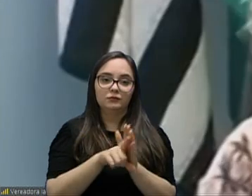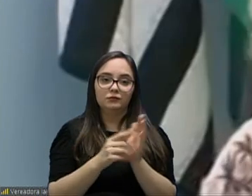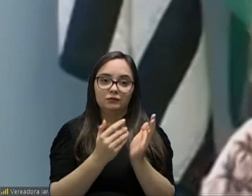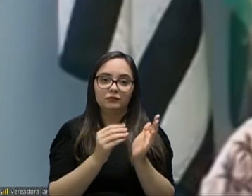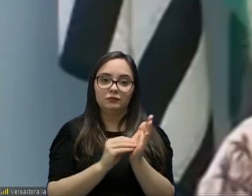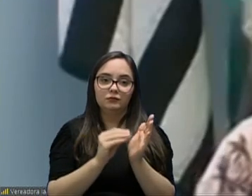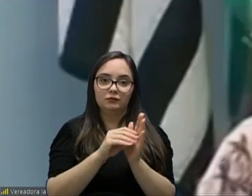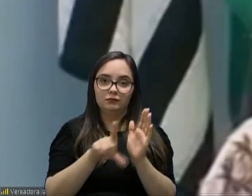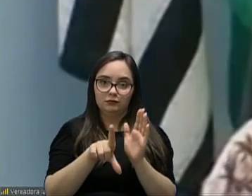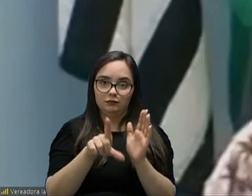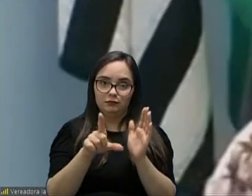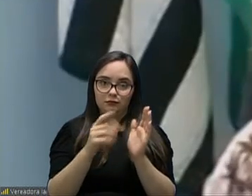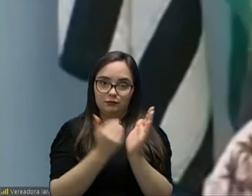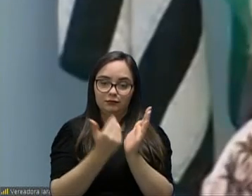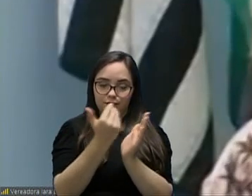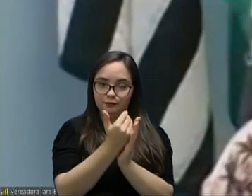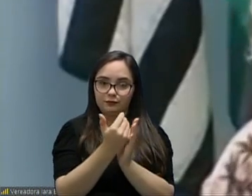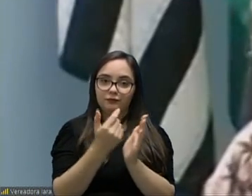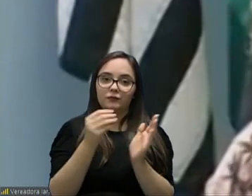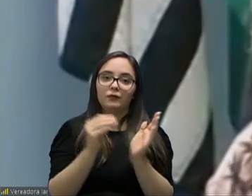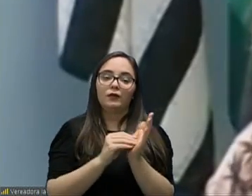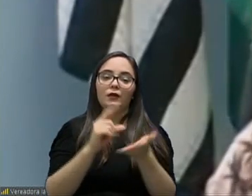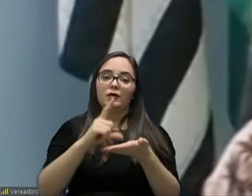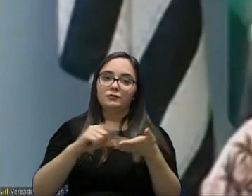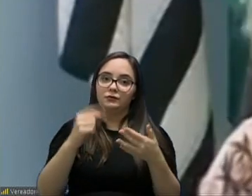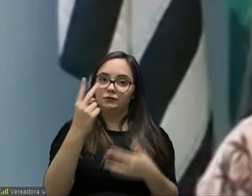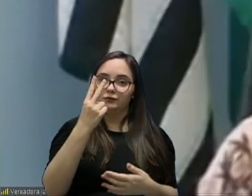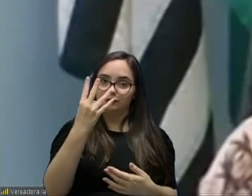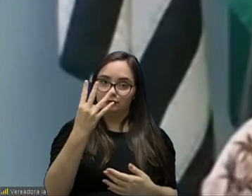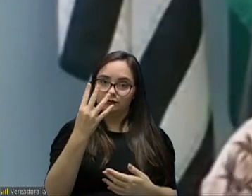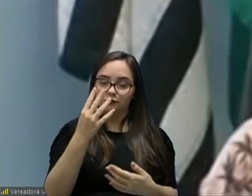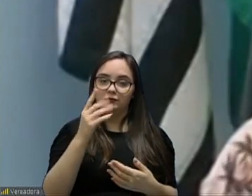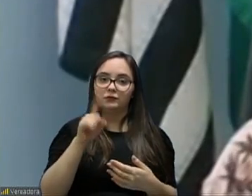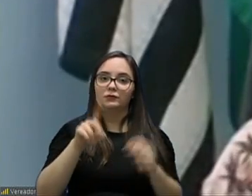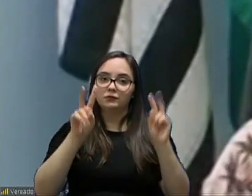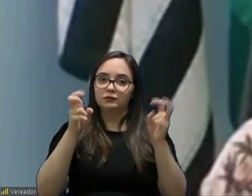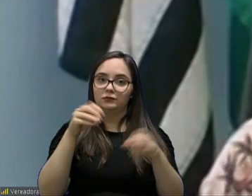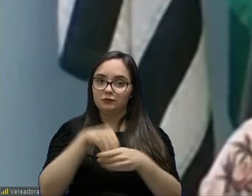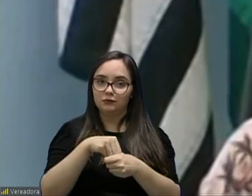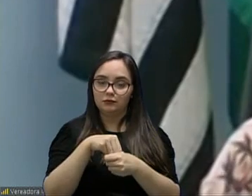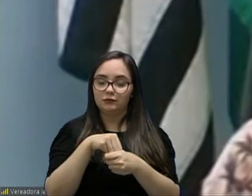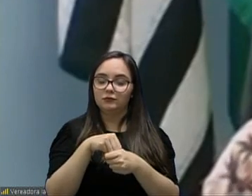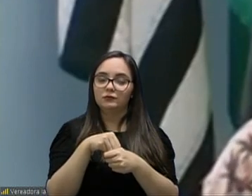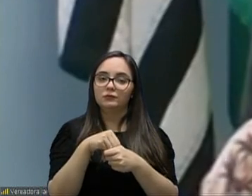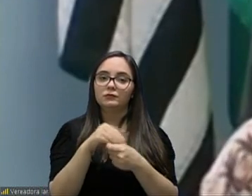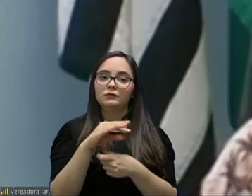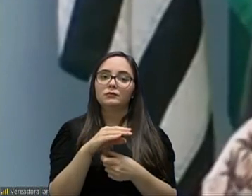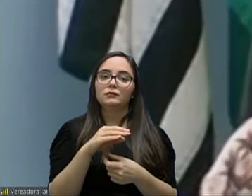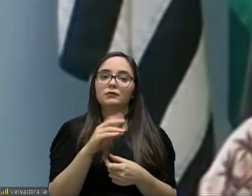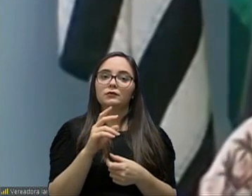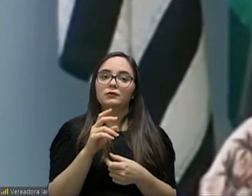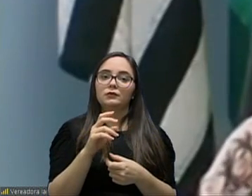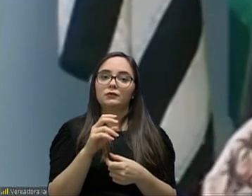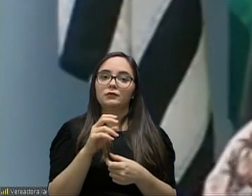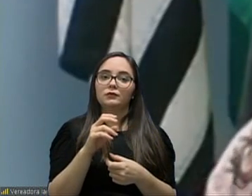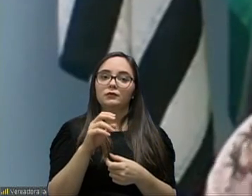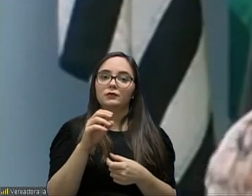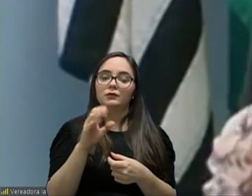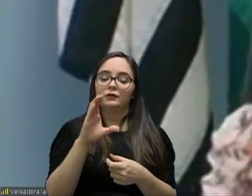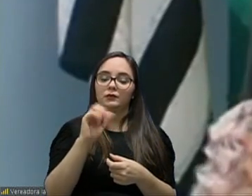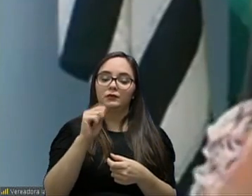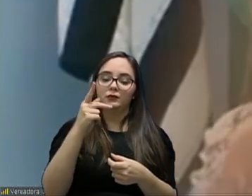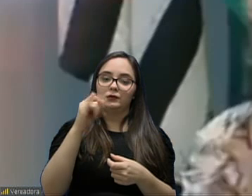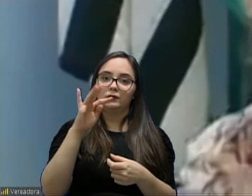suprimiria no artigo 24 essa questão do título de auxílio de capital. Eu não quero mais